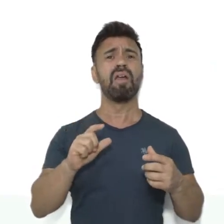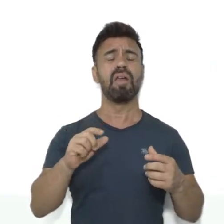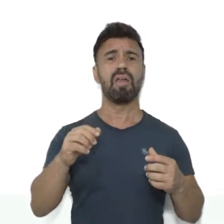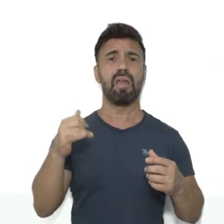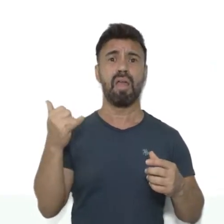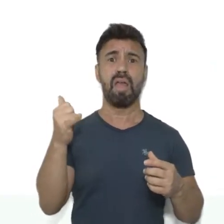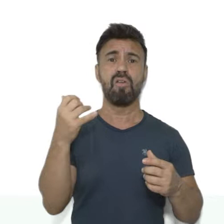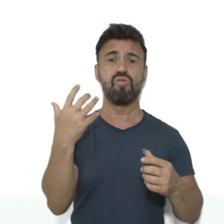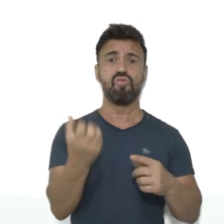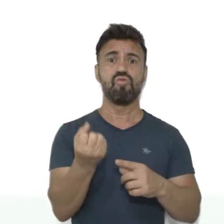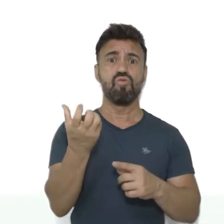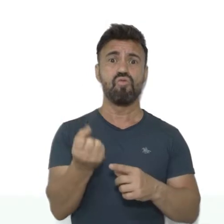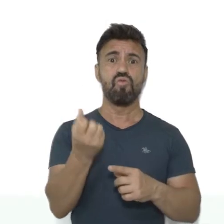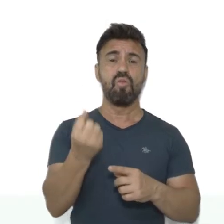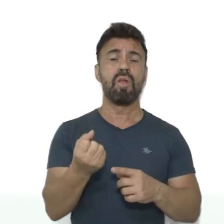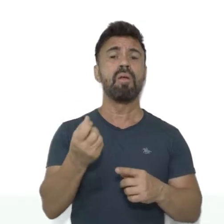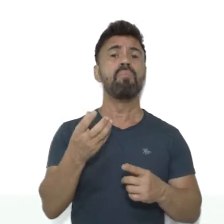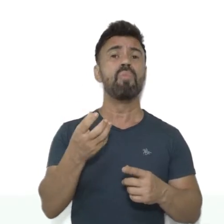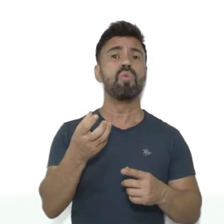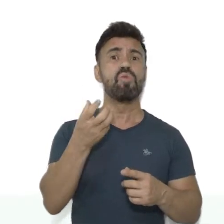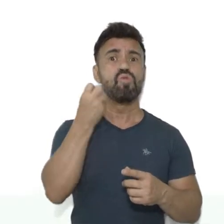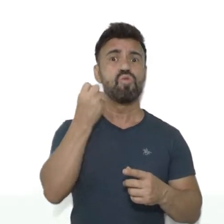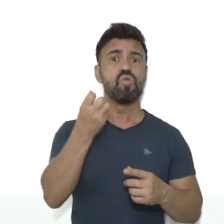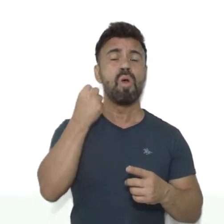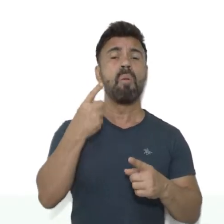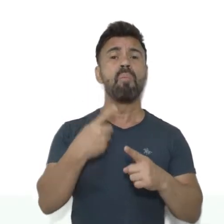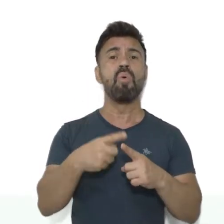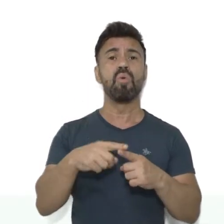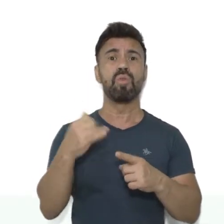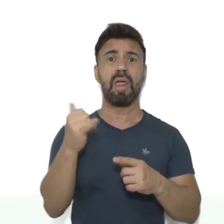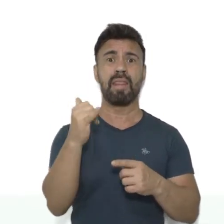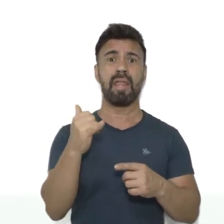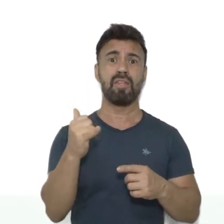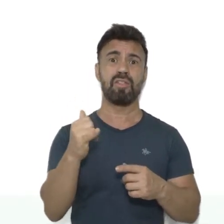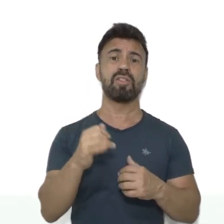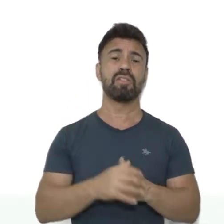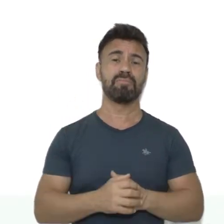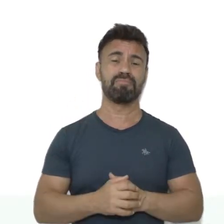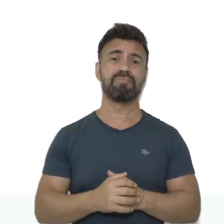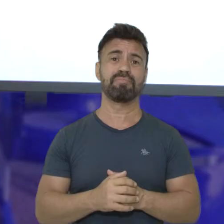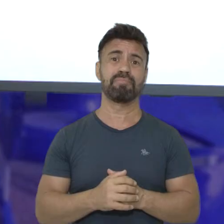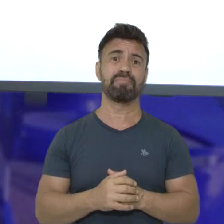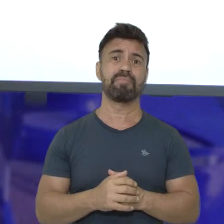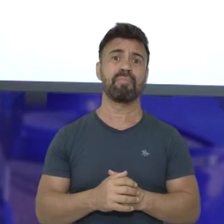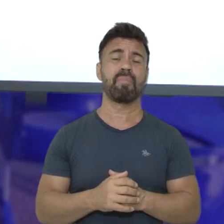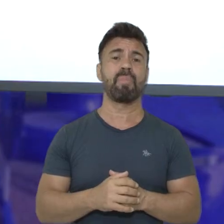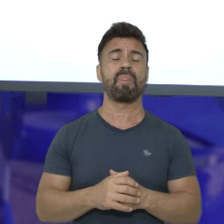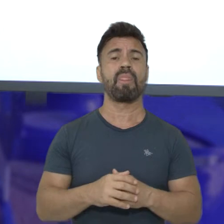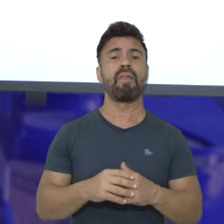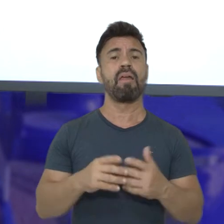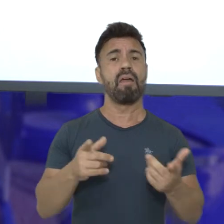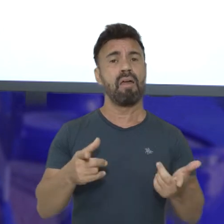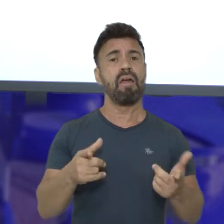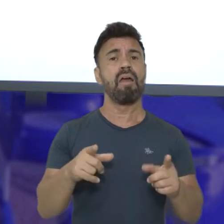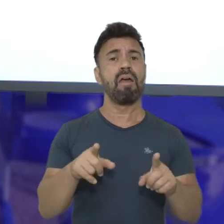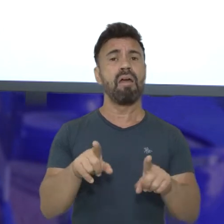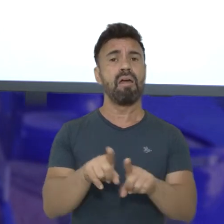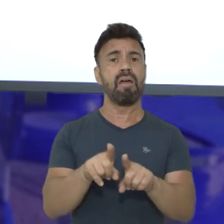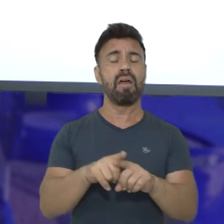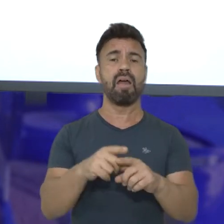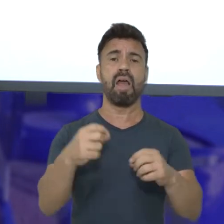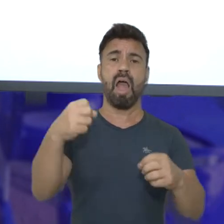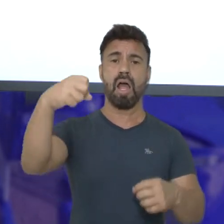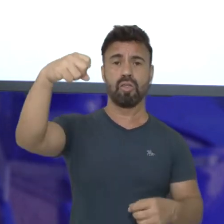ela é bastante frágil. Então, o que é que acontece aqui nessa TV de plasma? O mecanismo é basicamente o mesmo, né? A luz ela